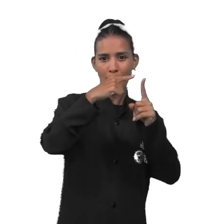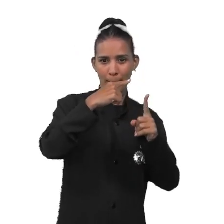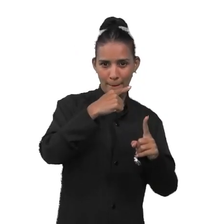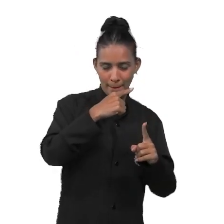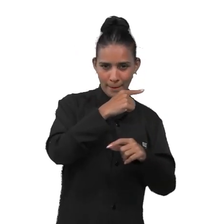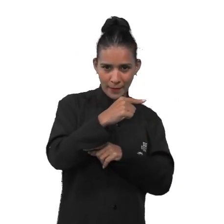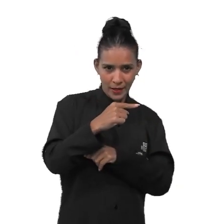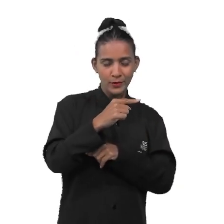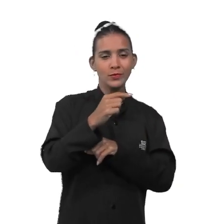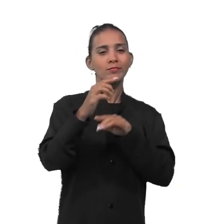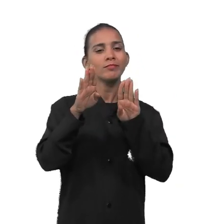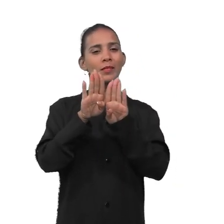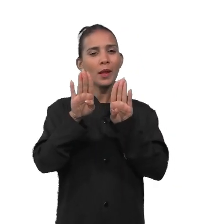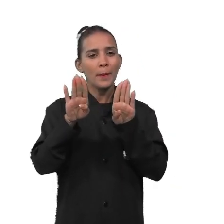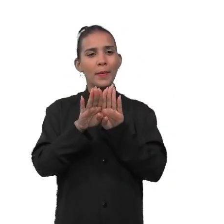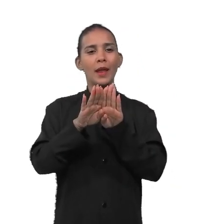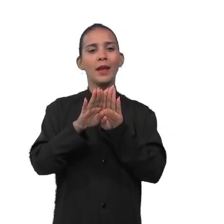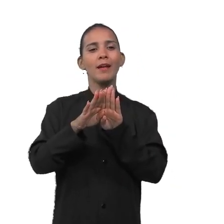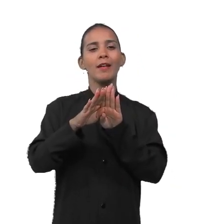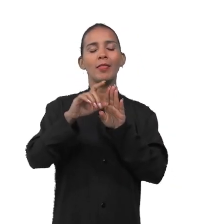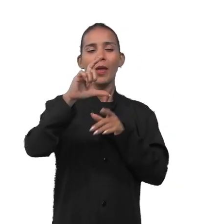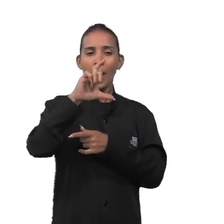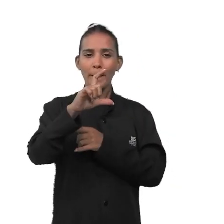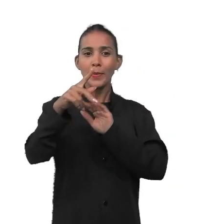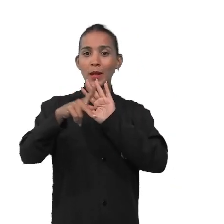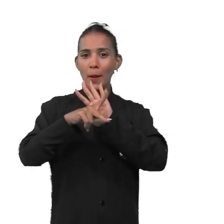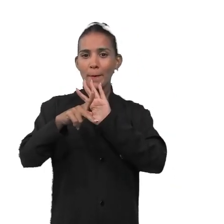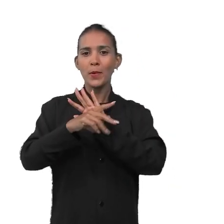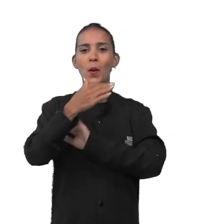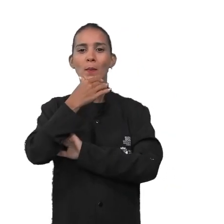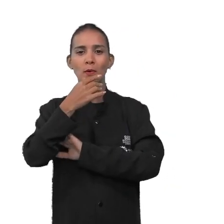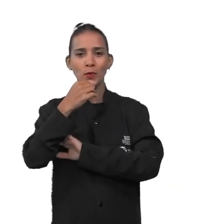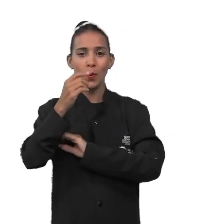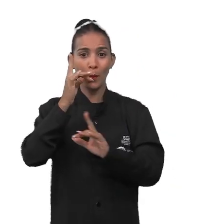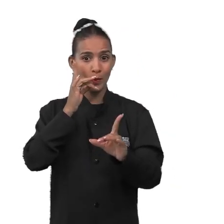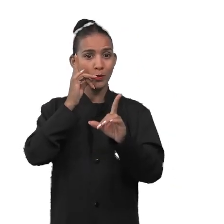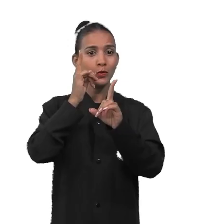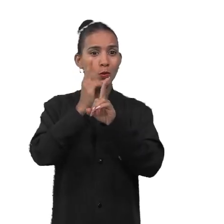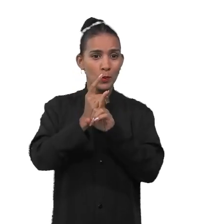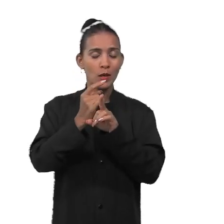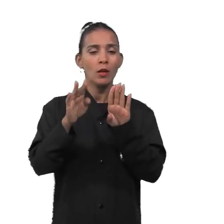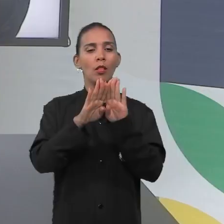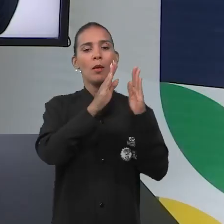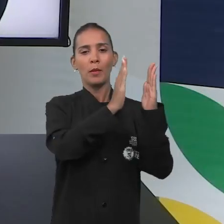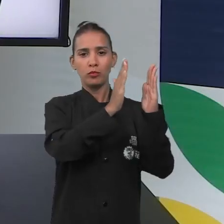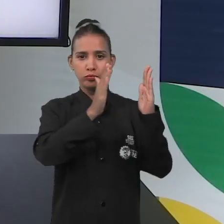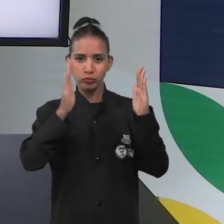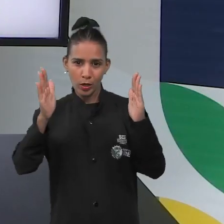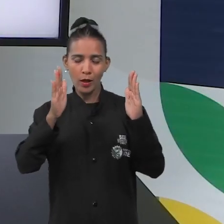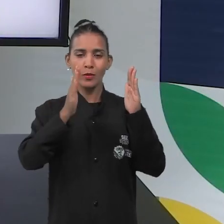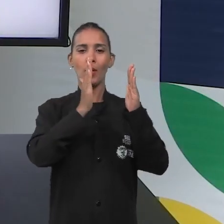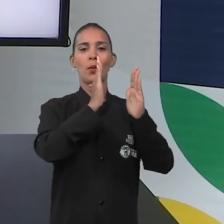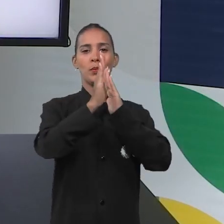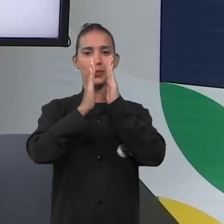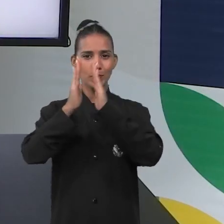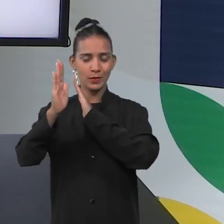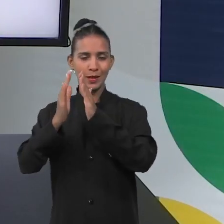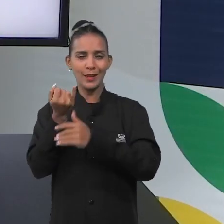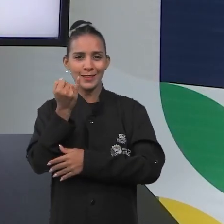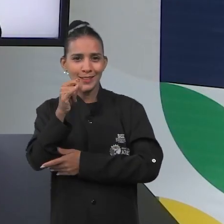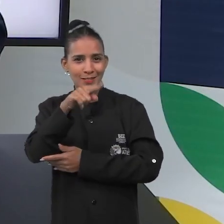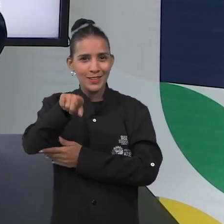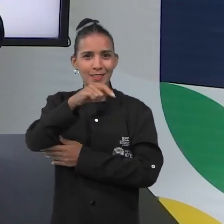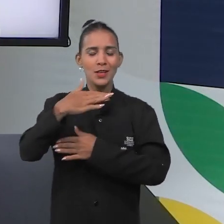Daniel, agrupamento em série e agrupamento em paralelo. Se você gostou dessa